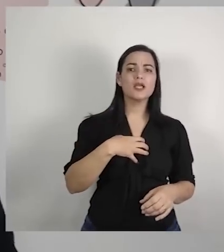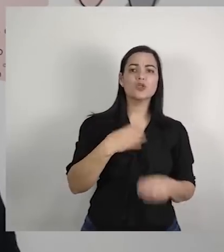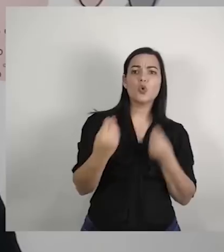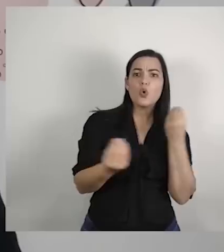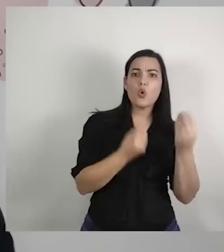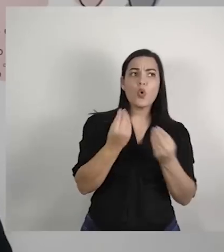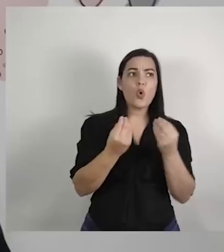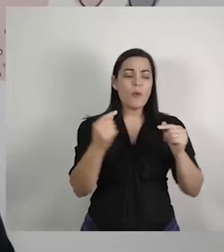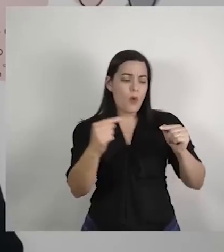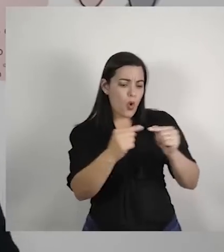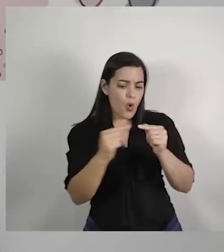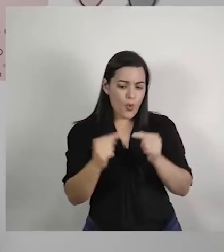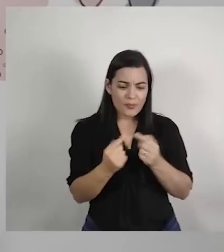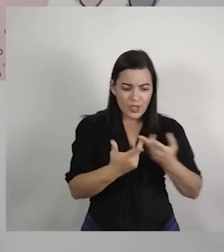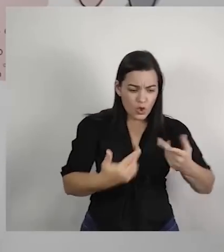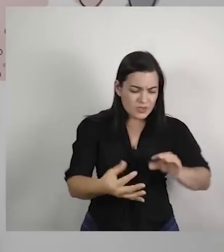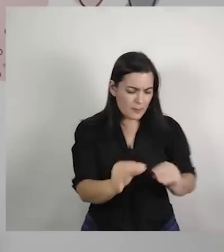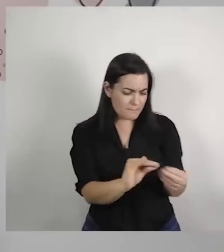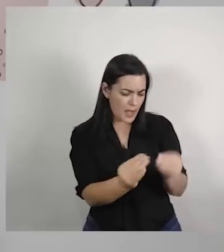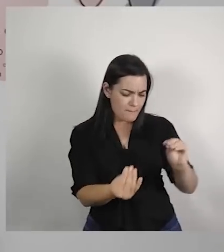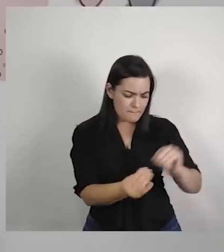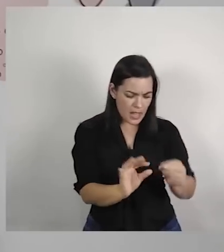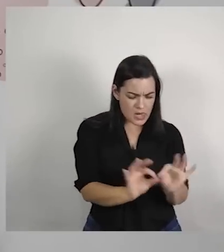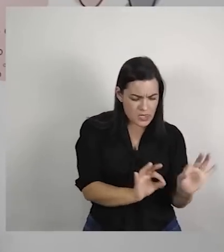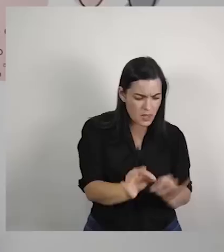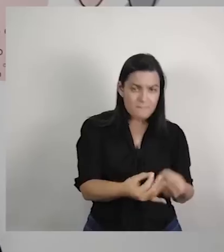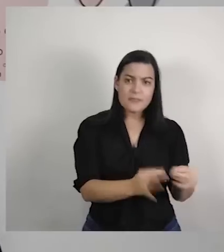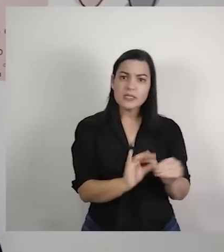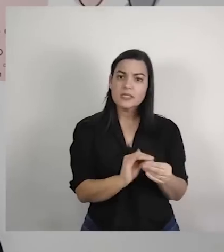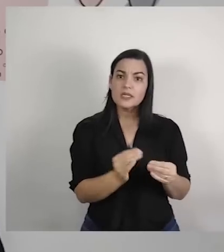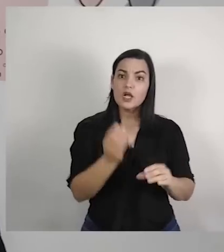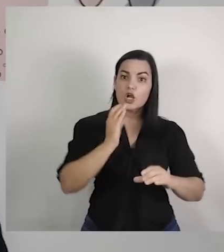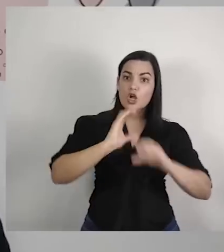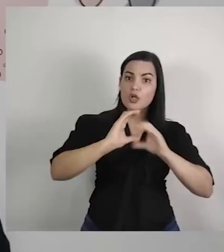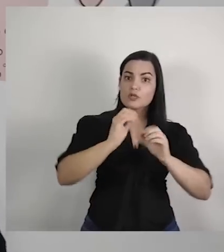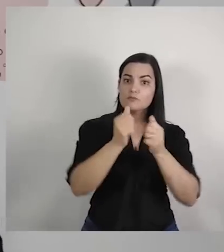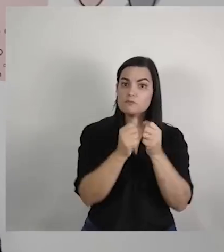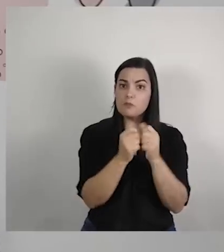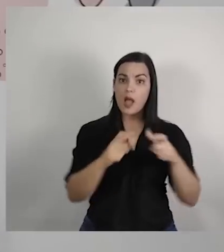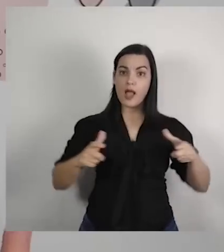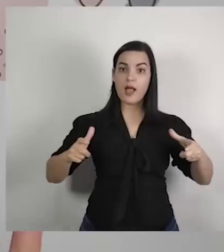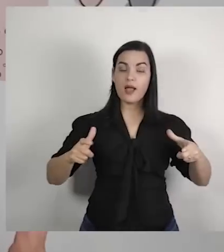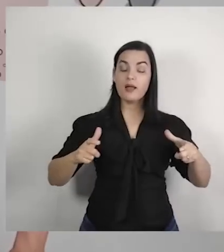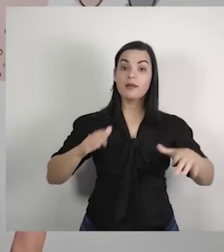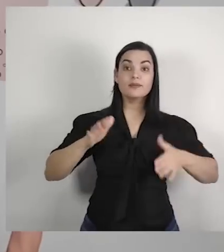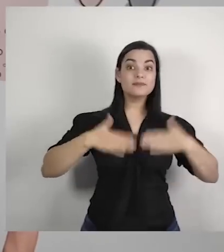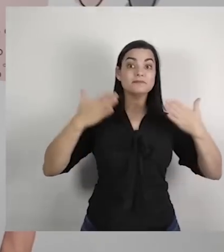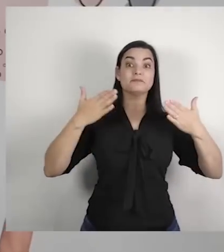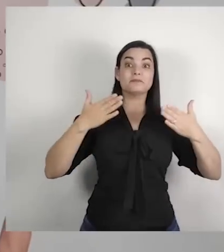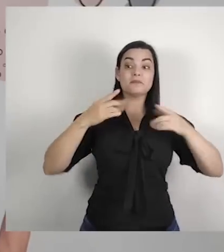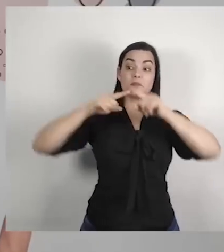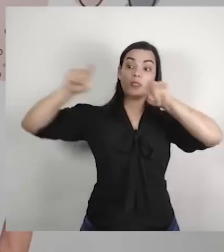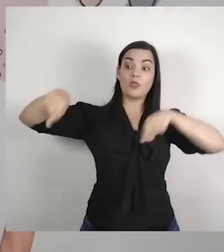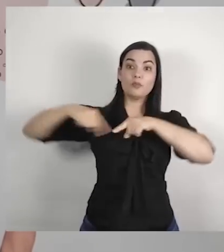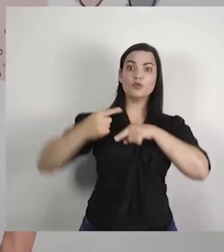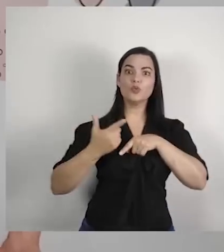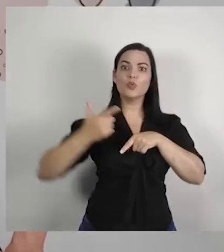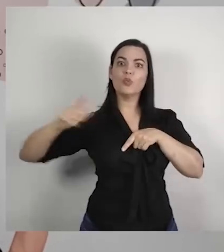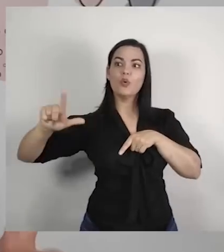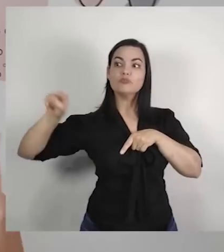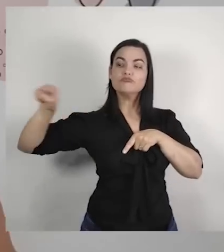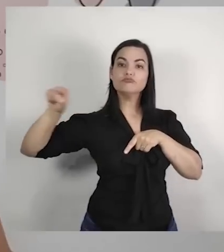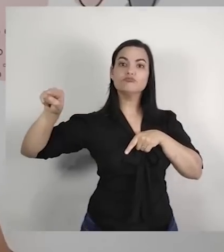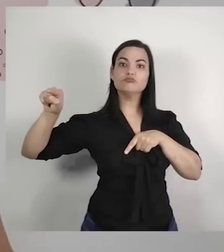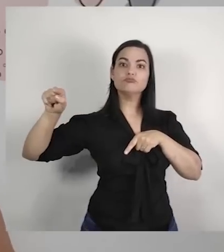possibilidades, combinando tudo que ele encontrava pelo caminho para ampliar essa comunicação. Aí, de repente, lá do outro cômodo,